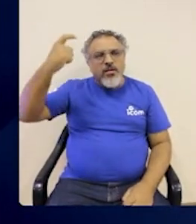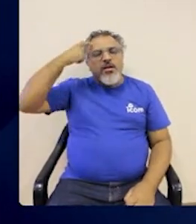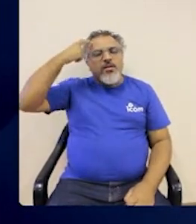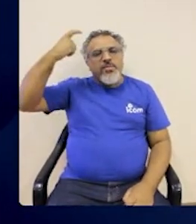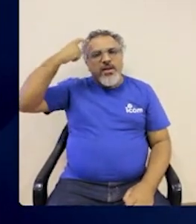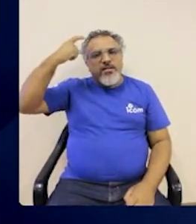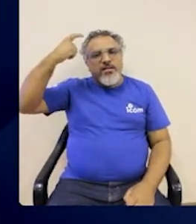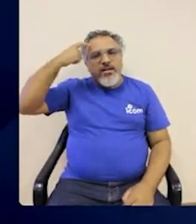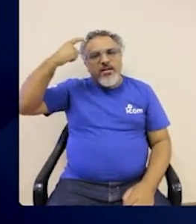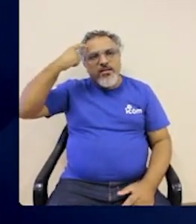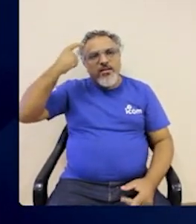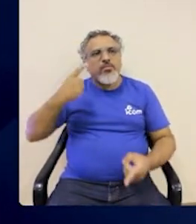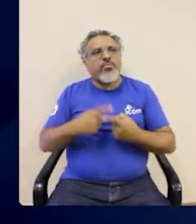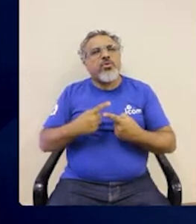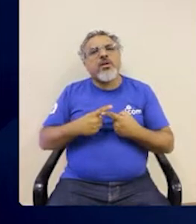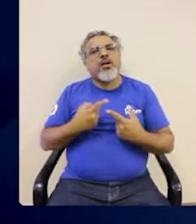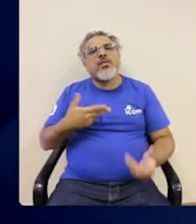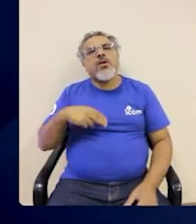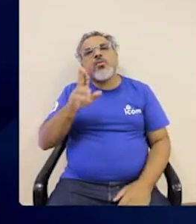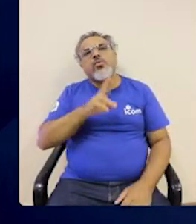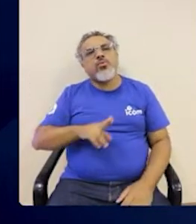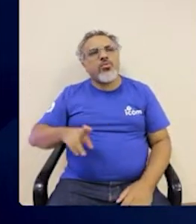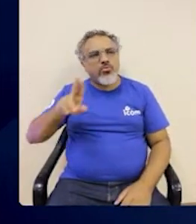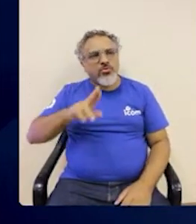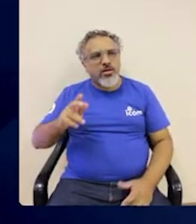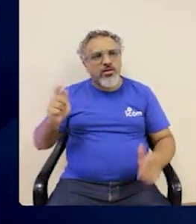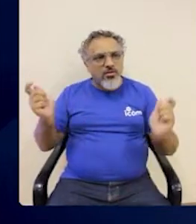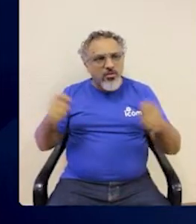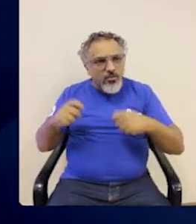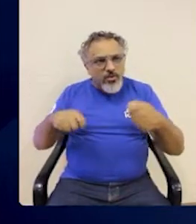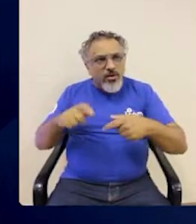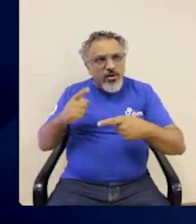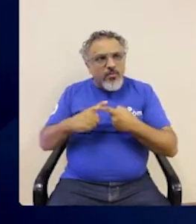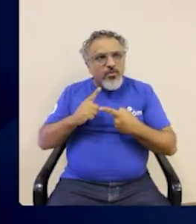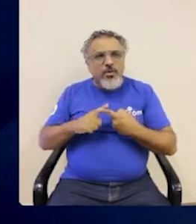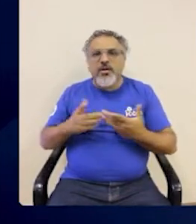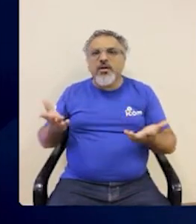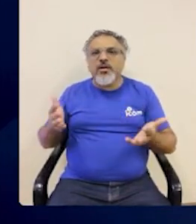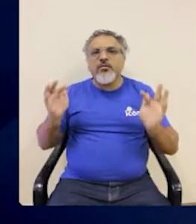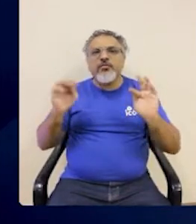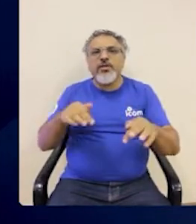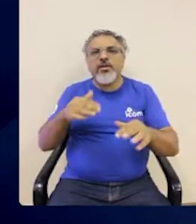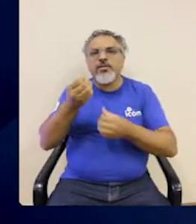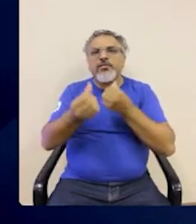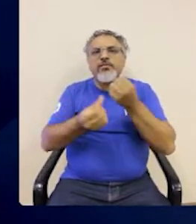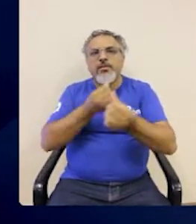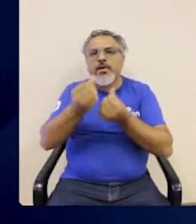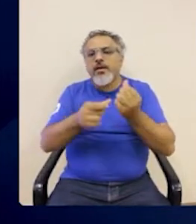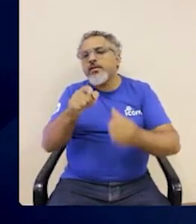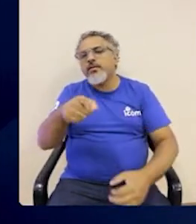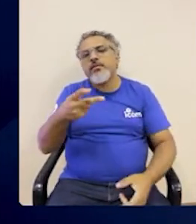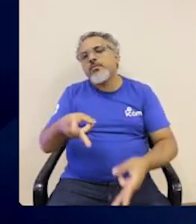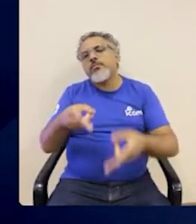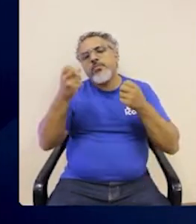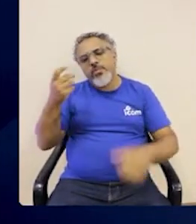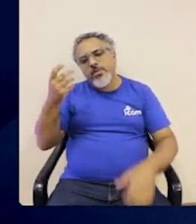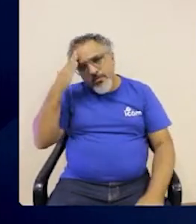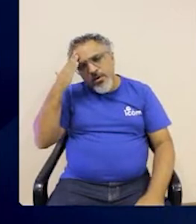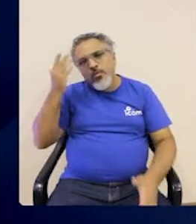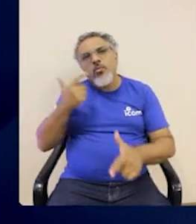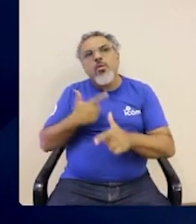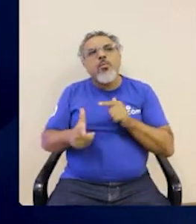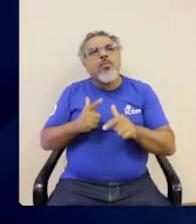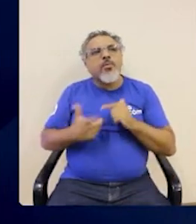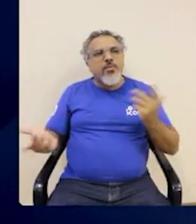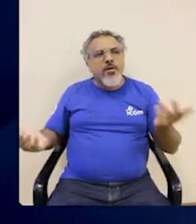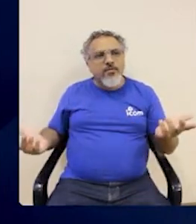que não usar, por exemplo, essas habilidades e competências, porque ao final do semestre eles têm que pensar num problema que eles identificam, né, ou seja, fazer